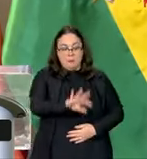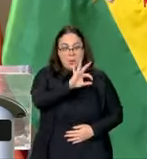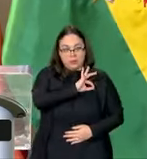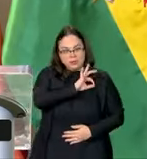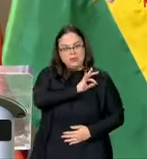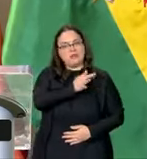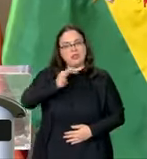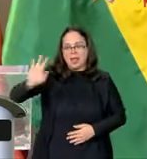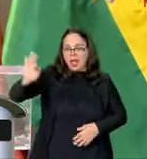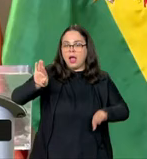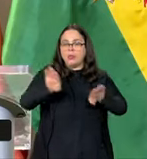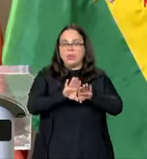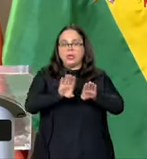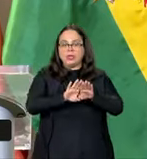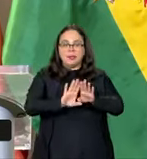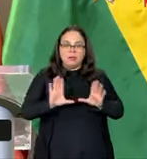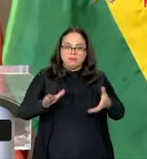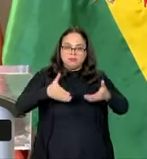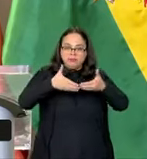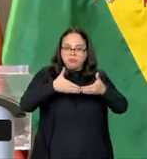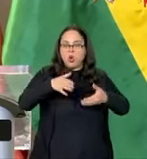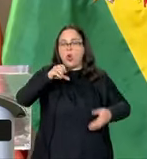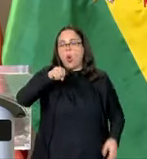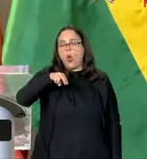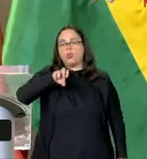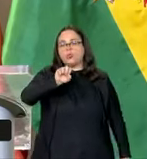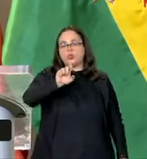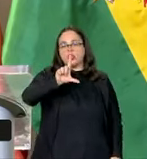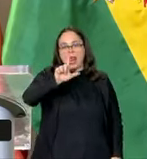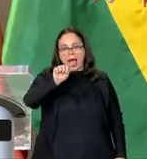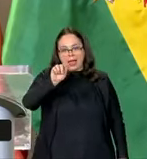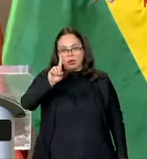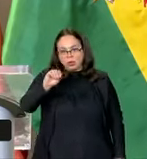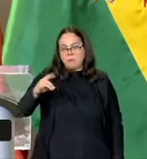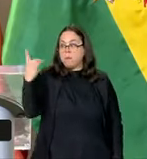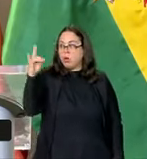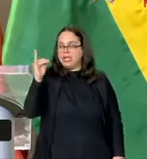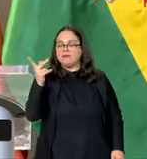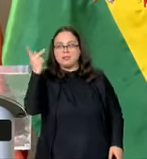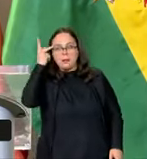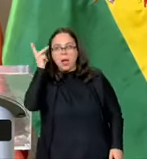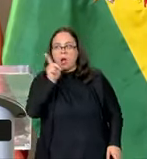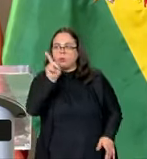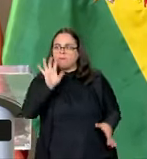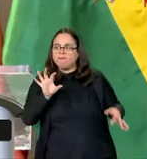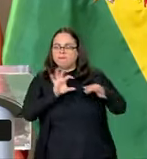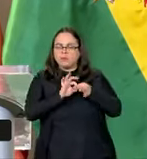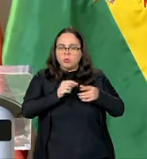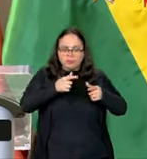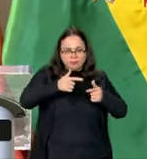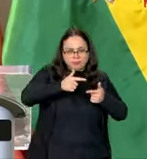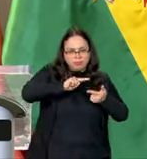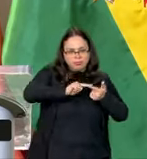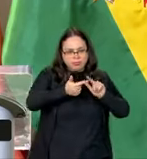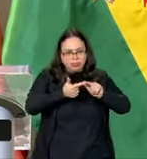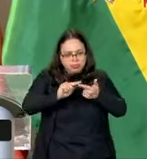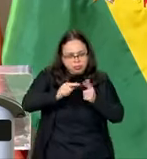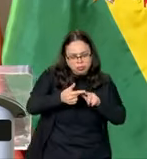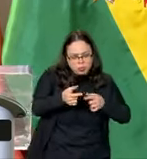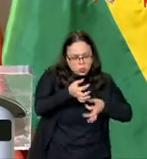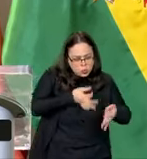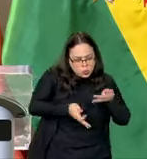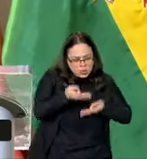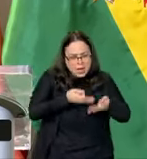e o Consulado da Bolívia e São Paulo estão trabalhando juntos para regularizar a situação migratória dos